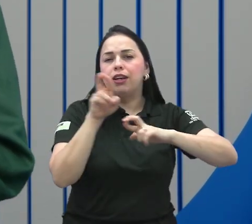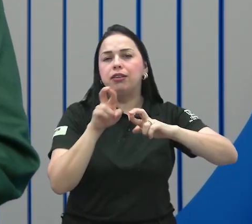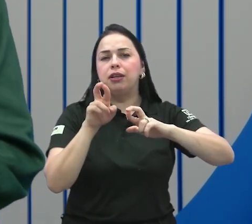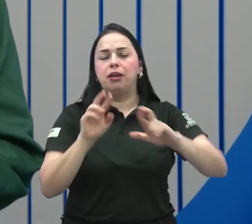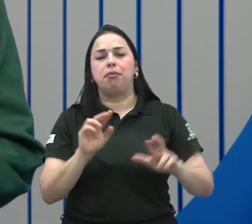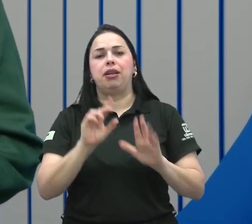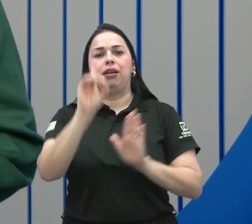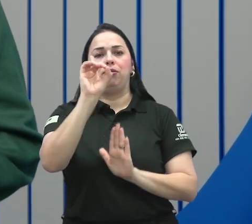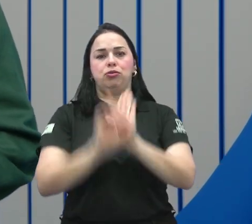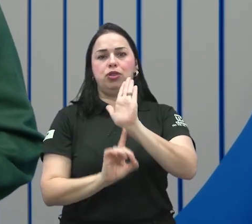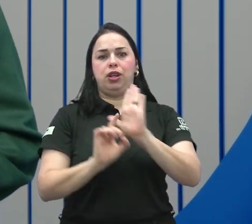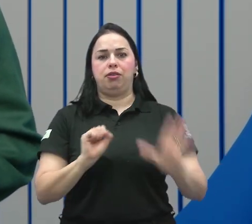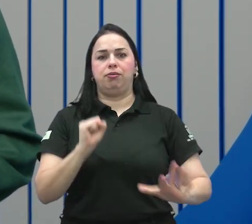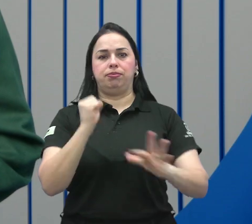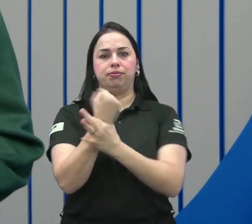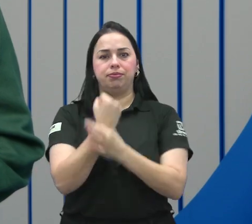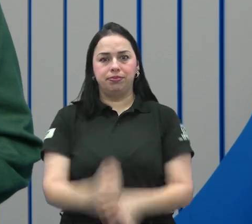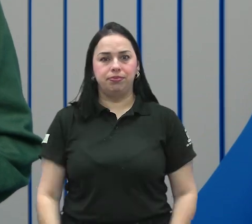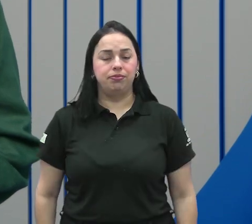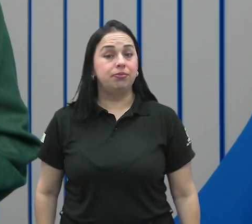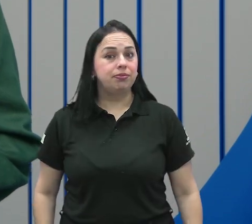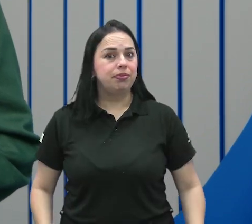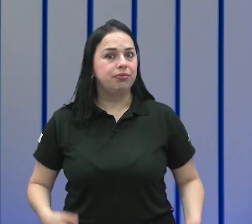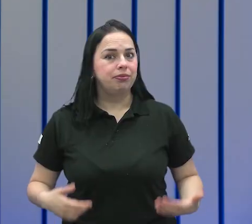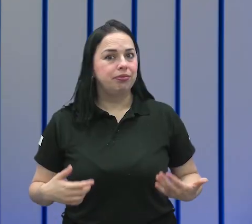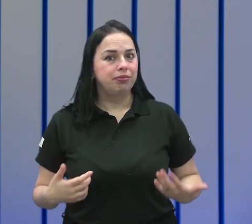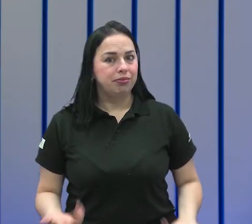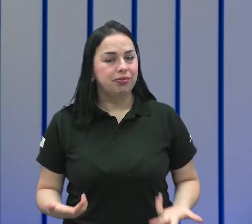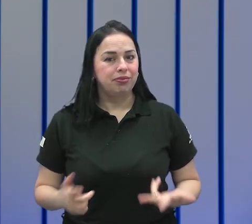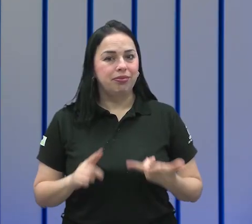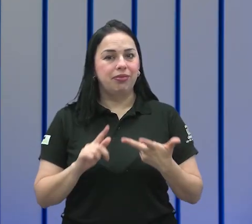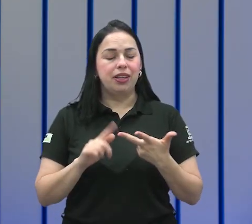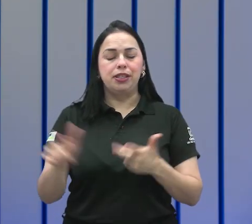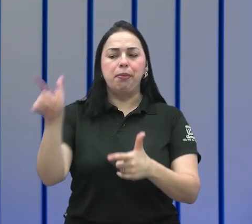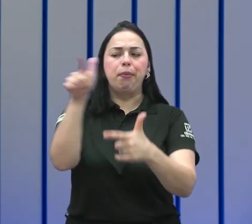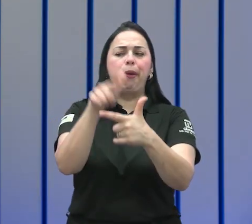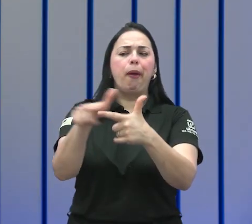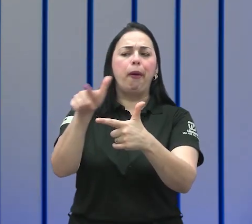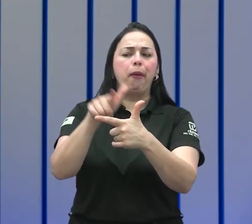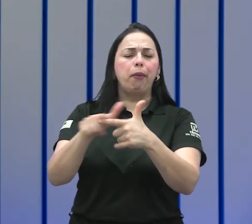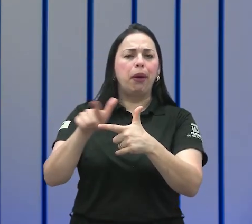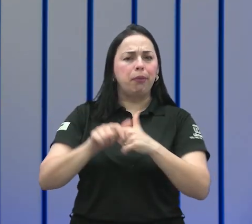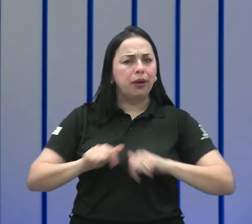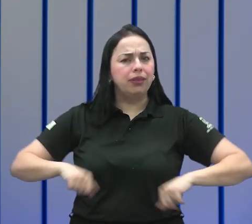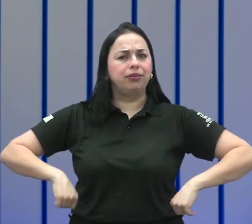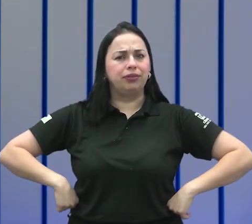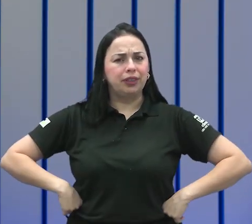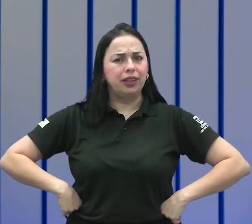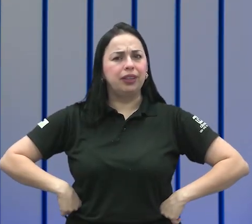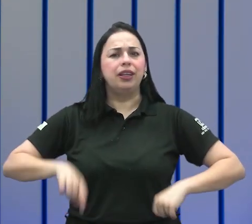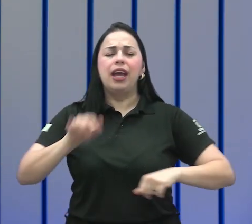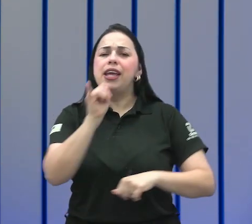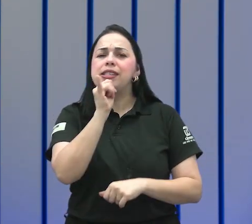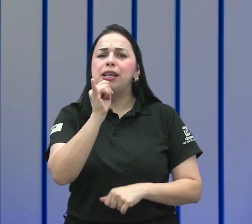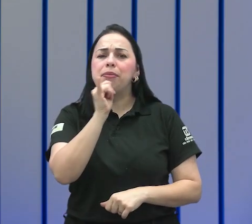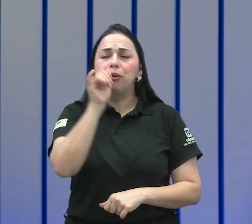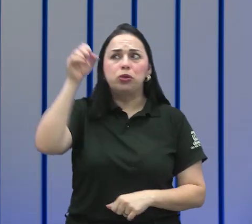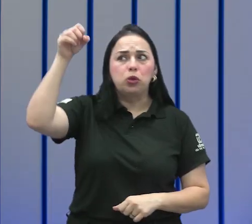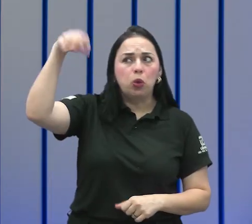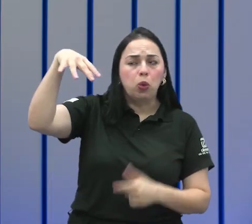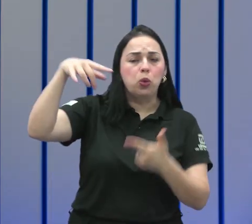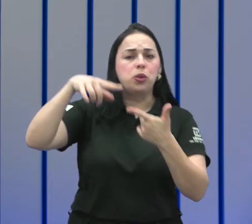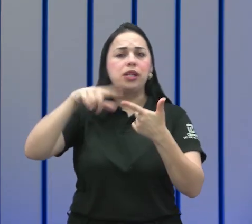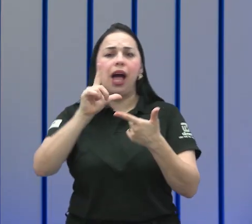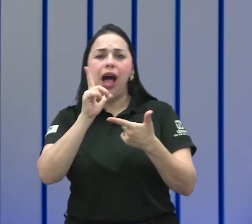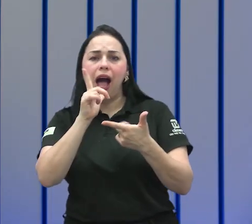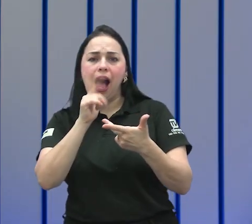na garantia dos nossos direitos na hora da compra. E quando temos que lidar com problemas de serviços essenciais, como nas